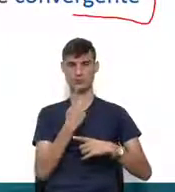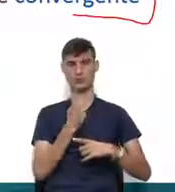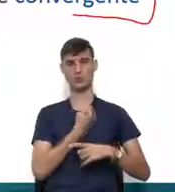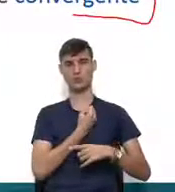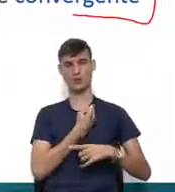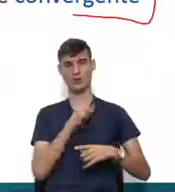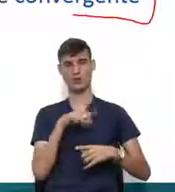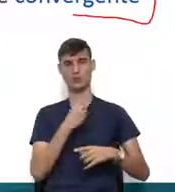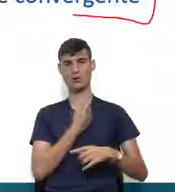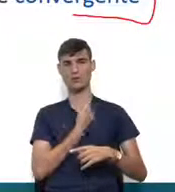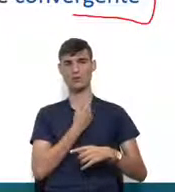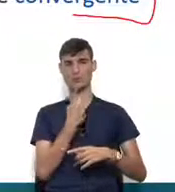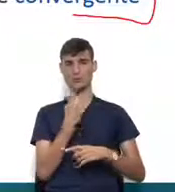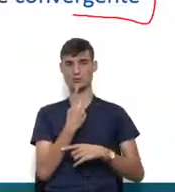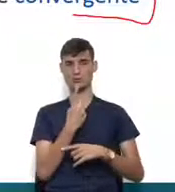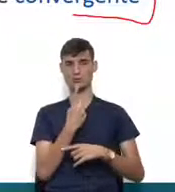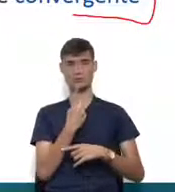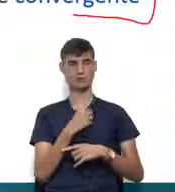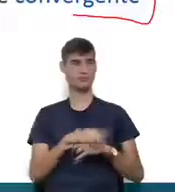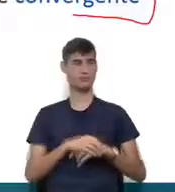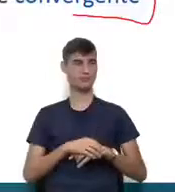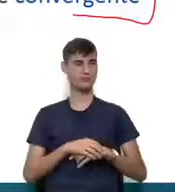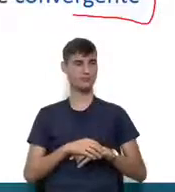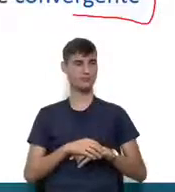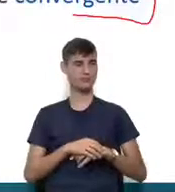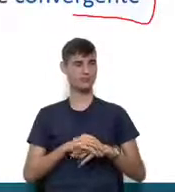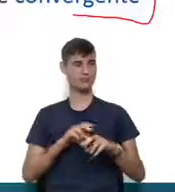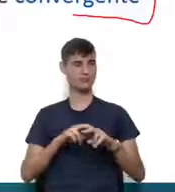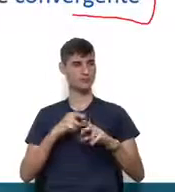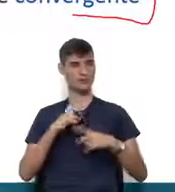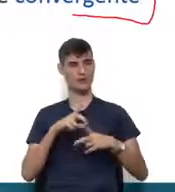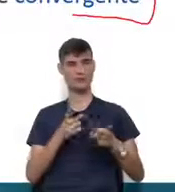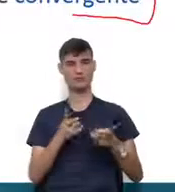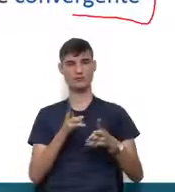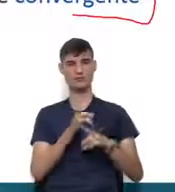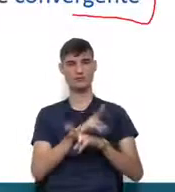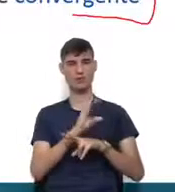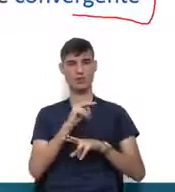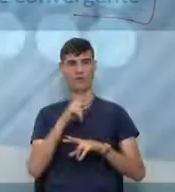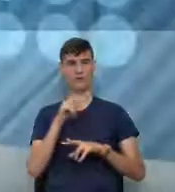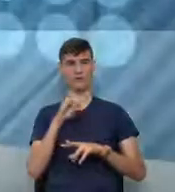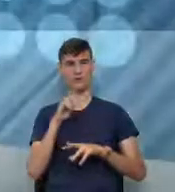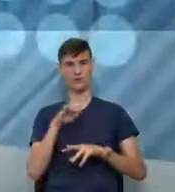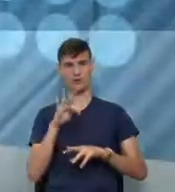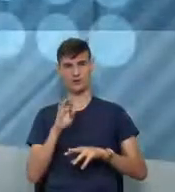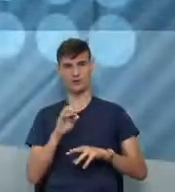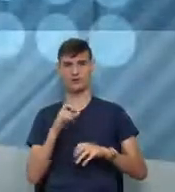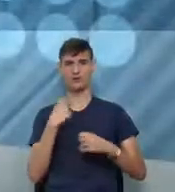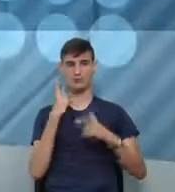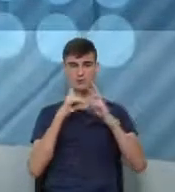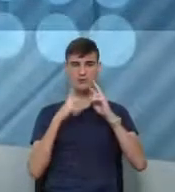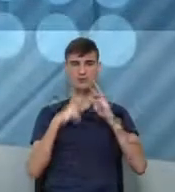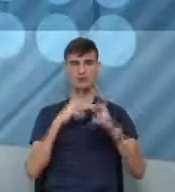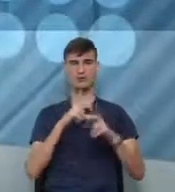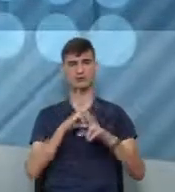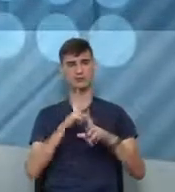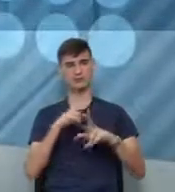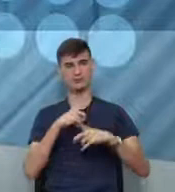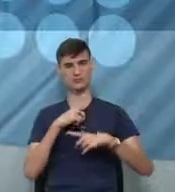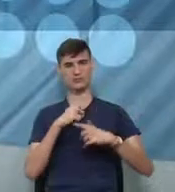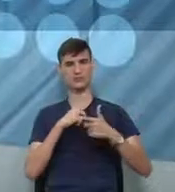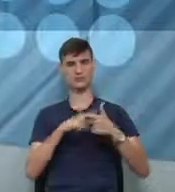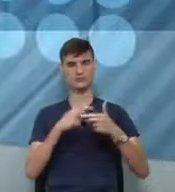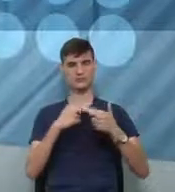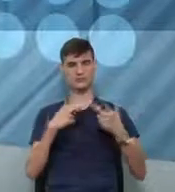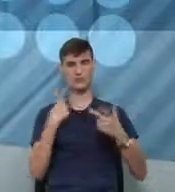número 1. Então, nós temos aí o caso de convergência. Então, esses são alguns problemas que nós estamos retomando,